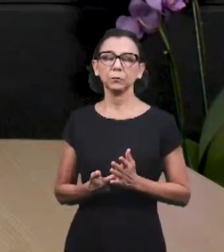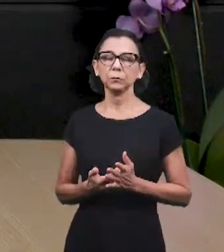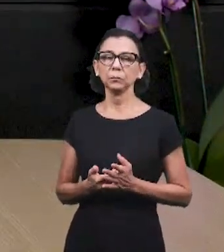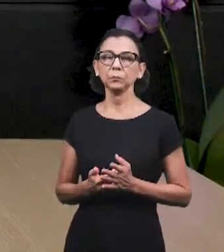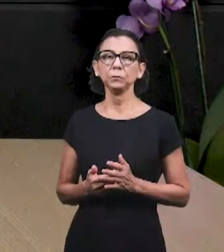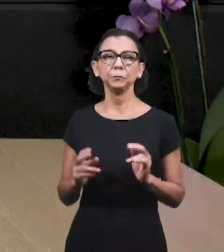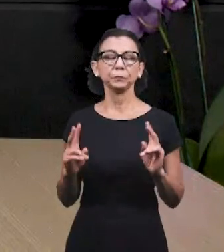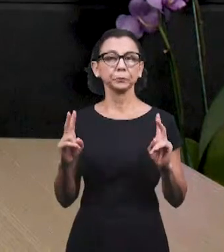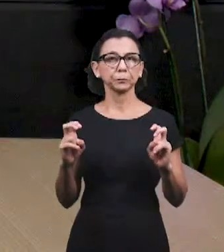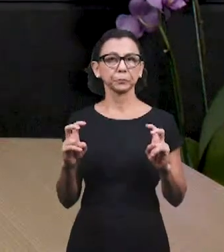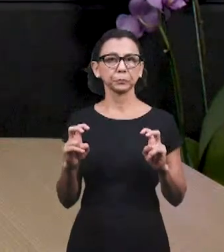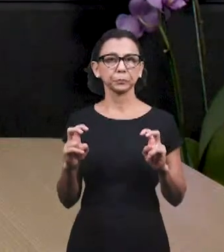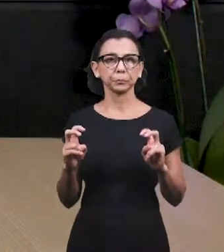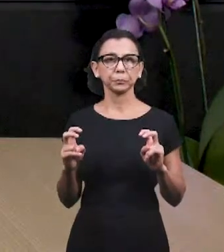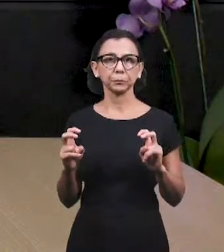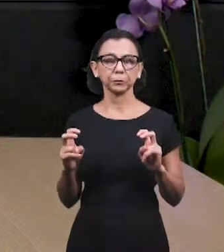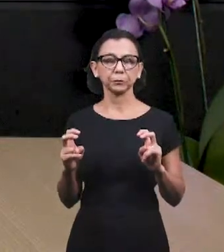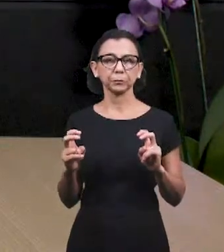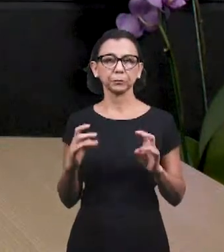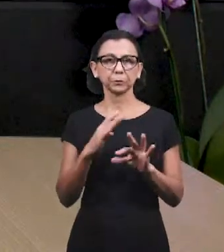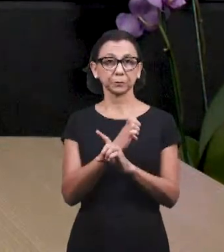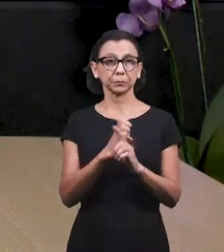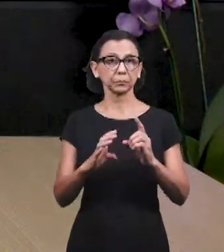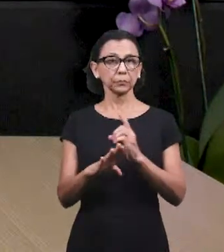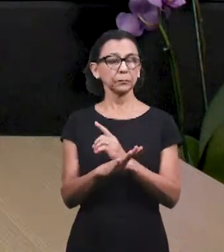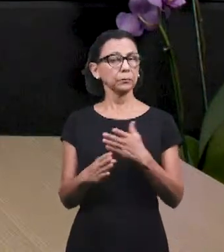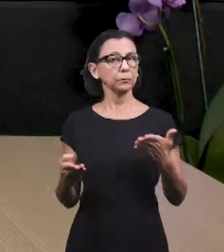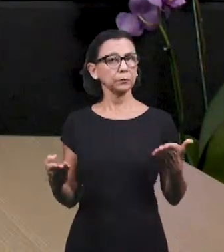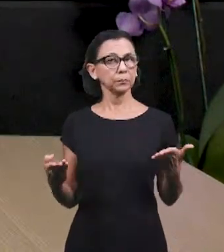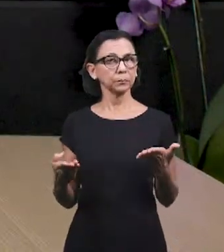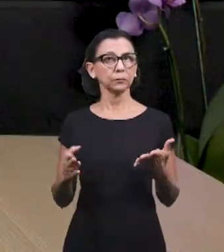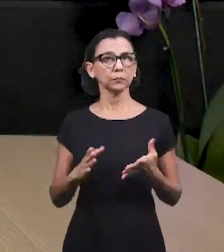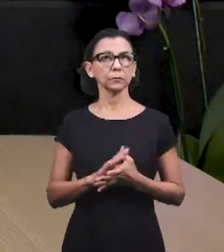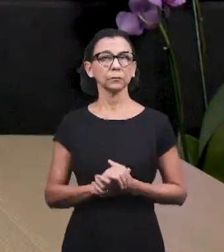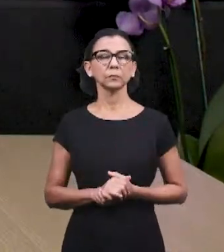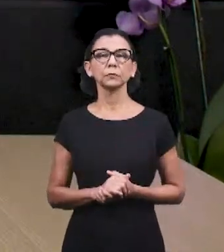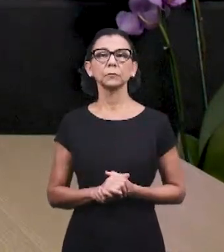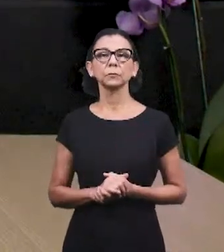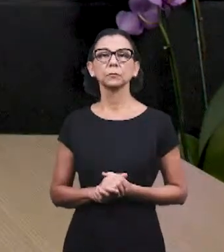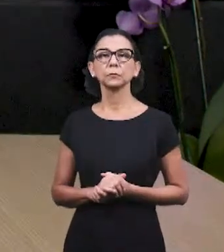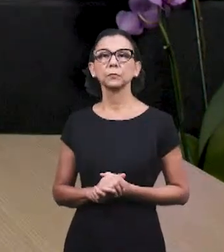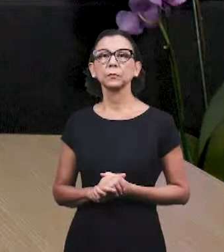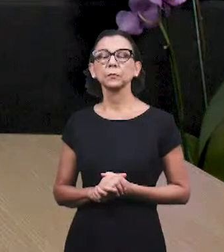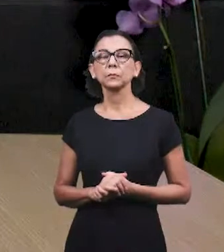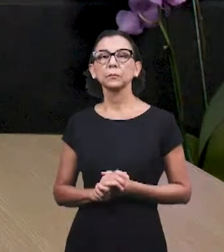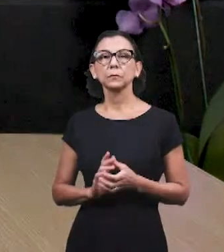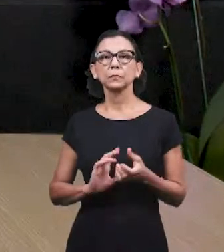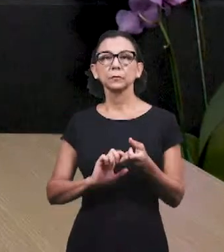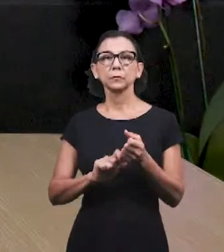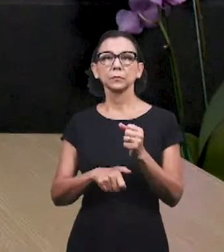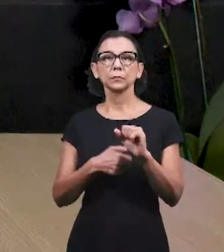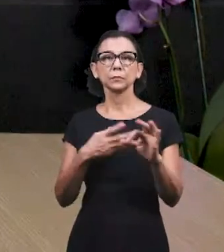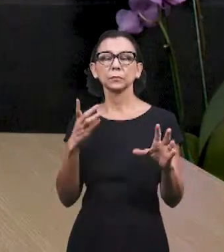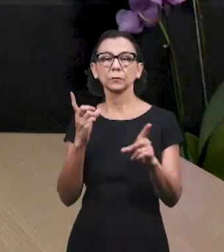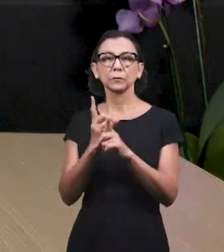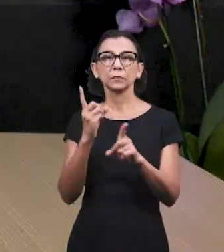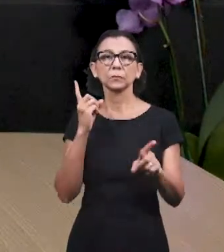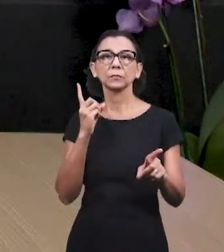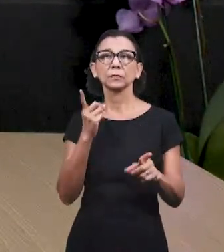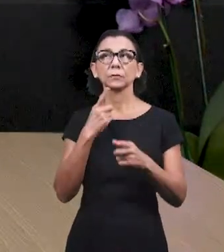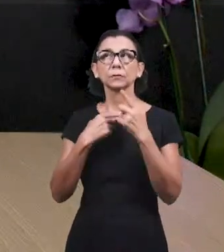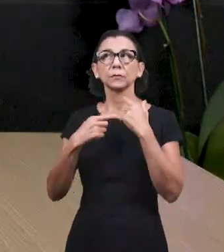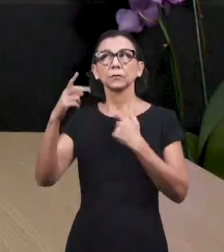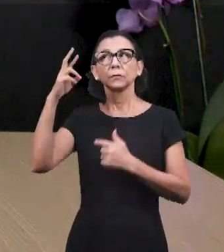assunto será, agora, nesta Escola Bíblica de hoje, a respeito do descobrimento dos mistérios da vontade de Deus, ou